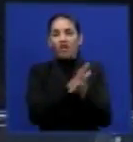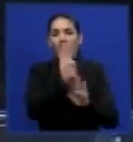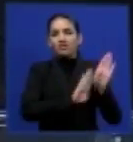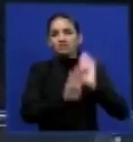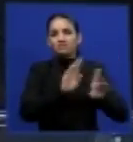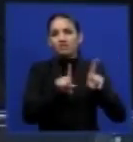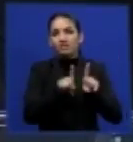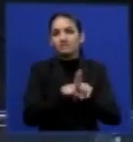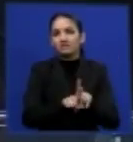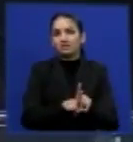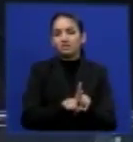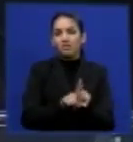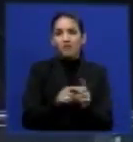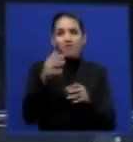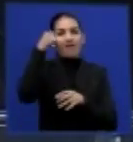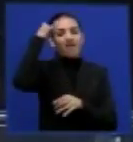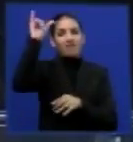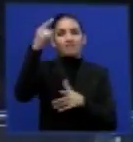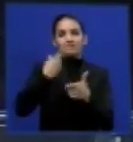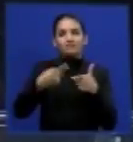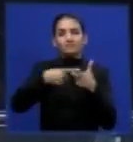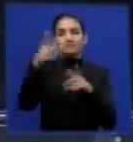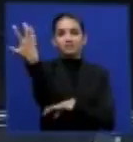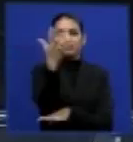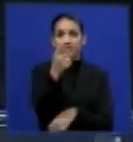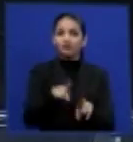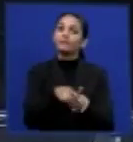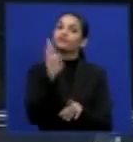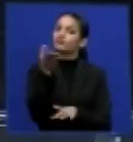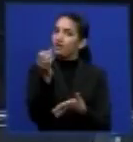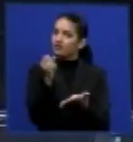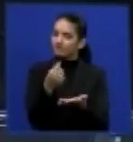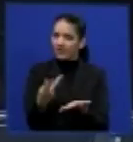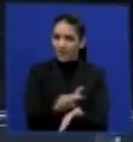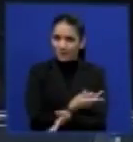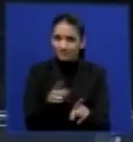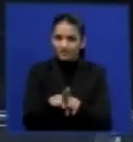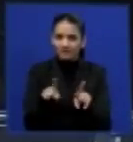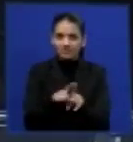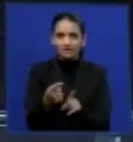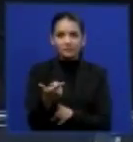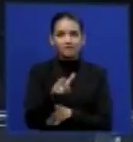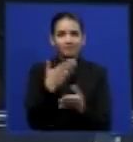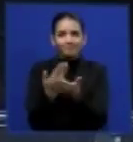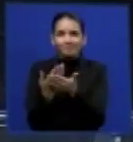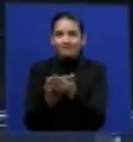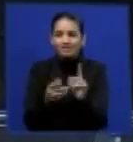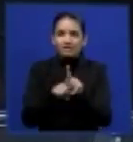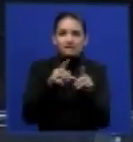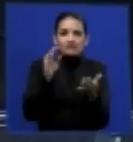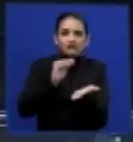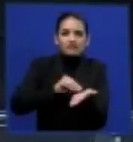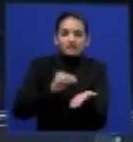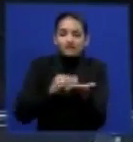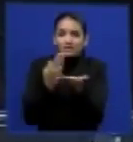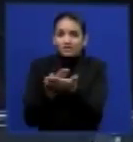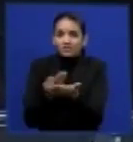de impacto ambiental podendo com isso já deve estar acontecendo obviamente não temos estudo estamos muito atrás